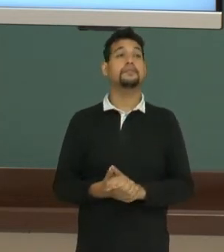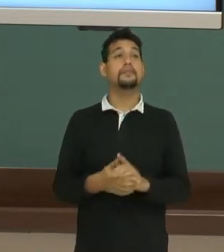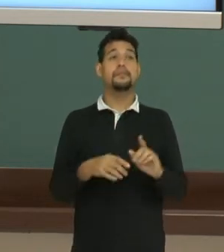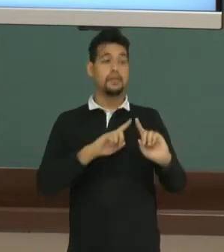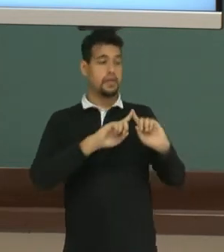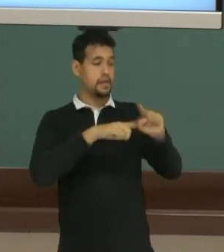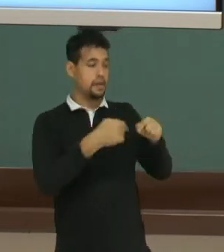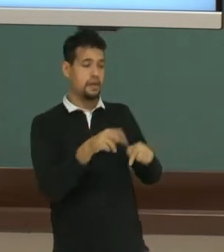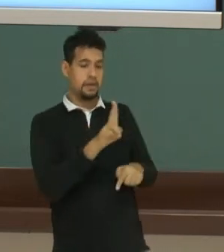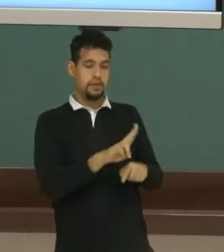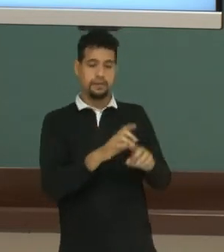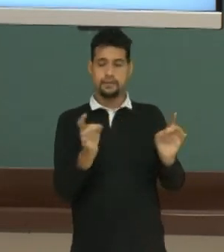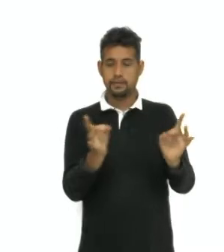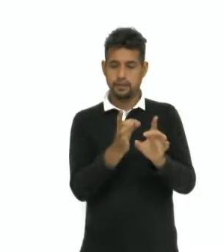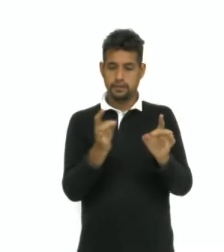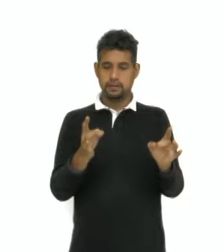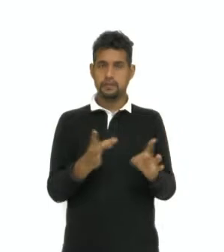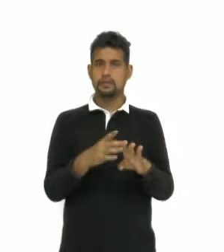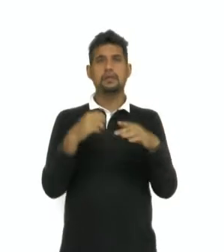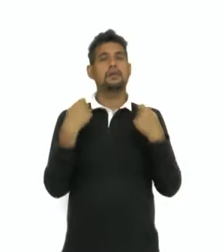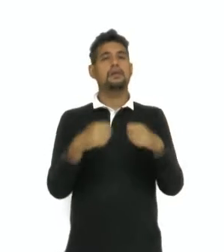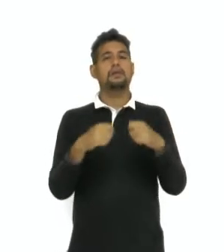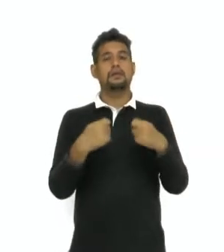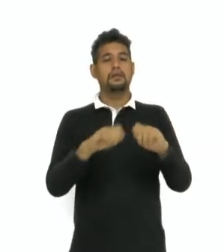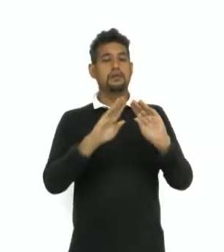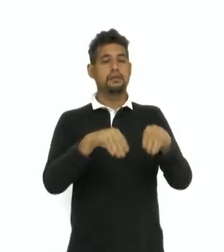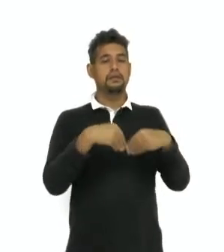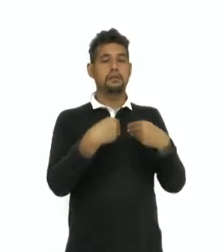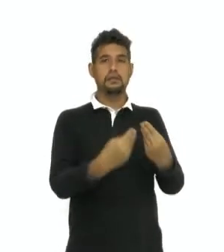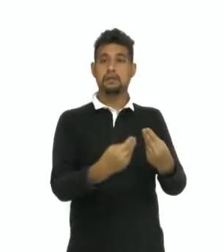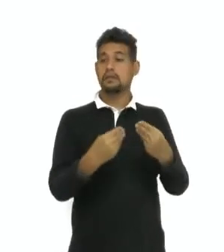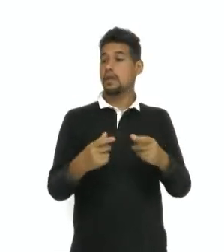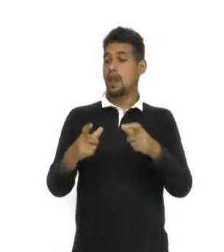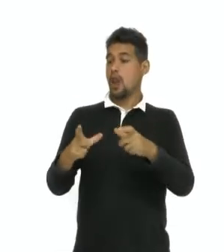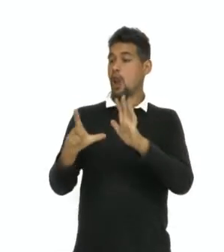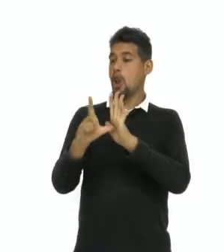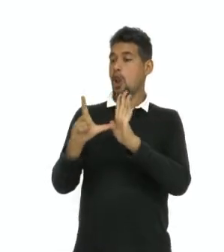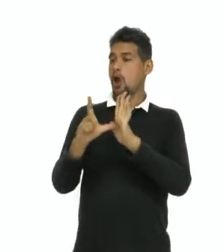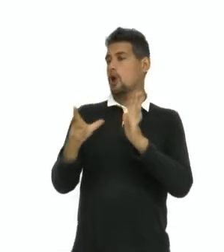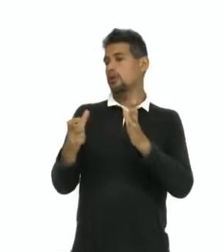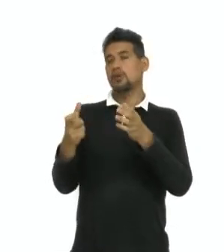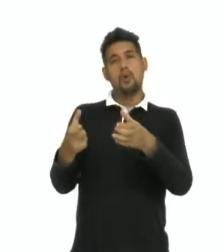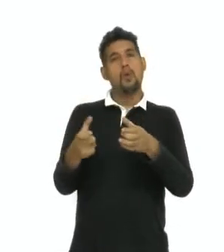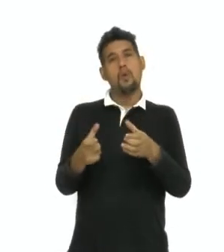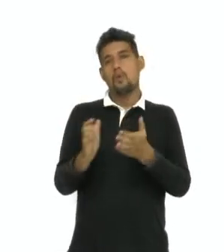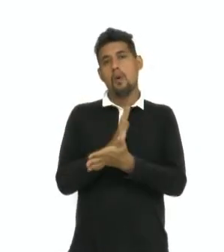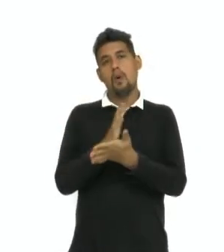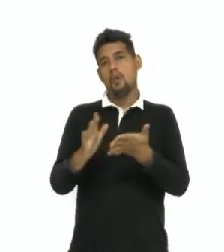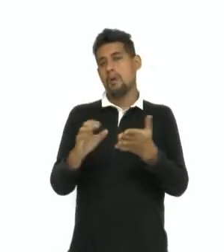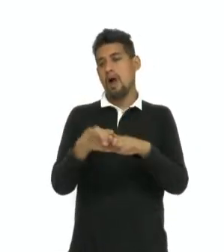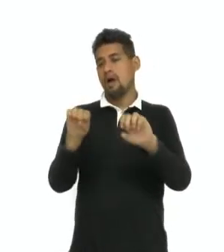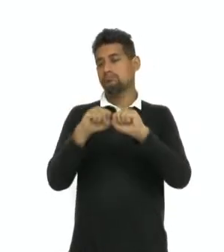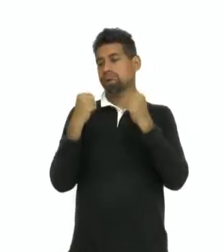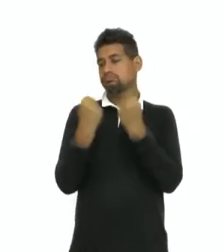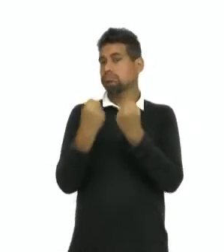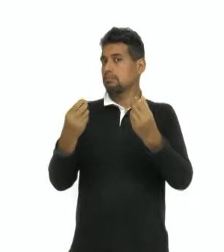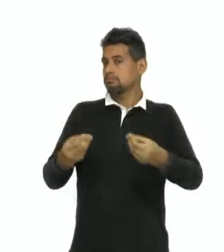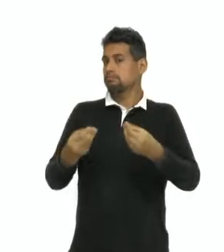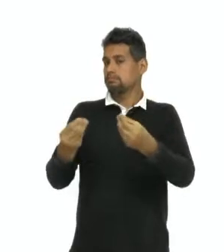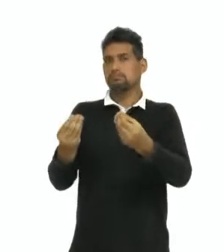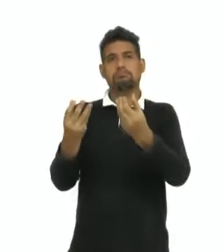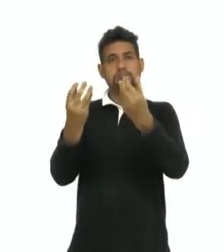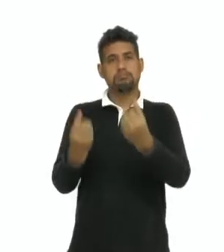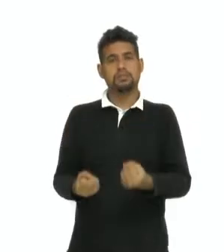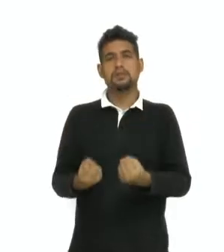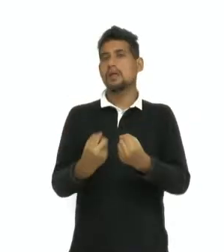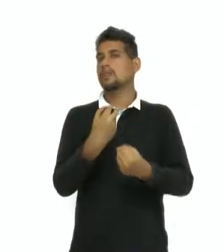após o uso, as pilhas ou baterias deverão ser entregues ao estabelecimento comercial ou rede de assistência técnica autorizada.